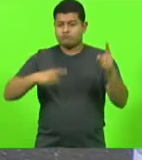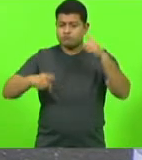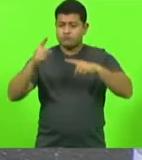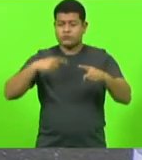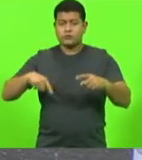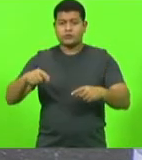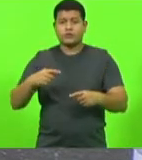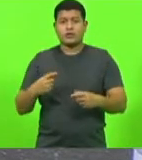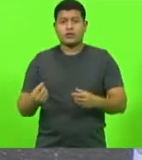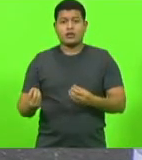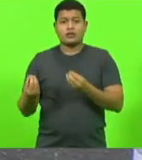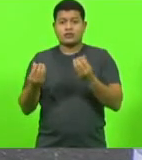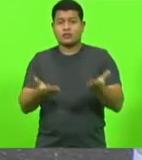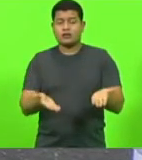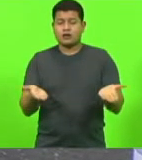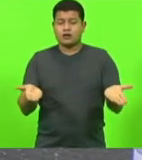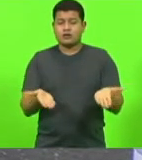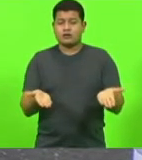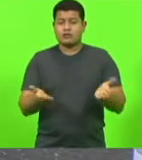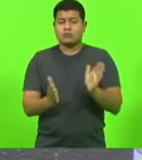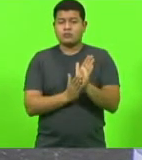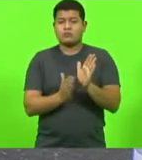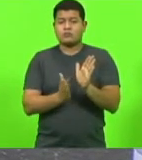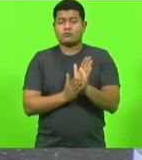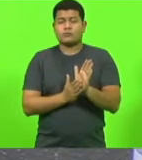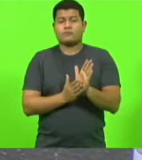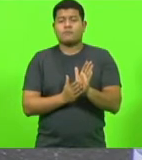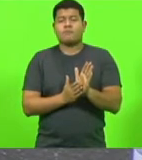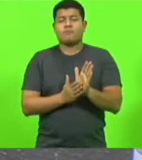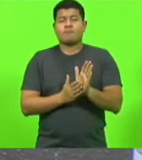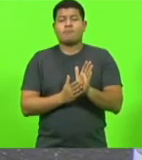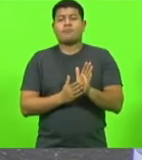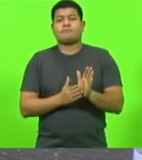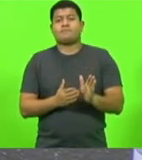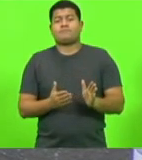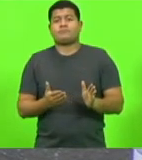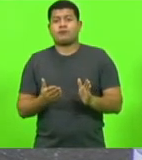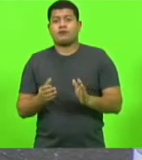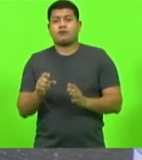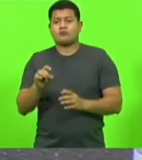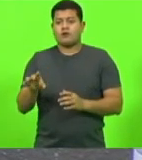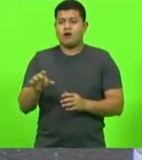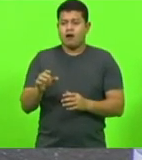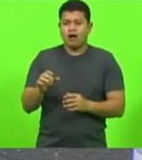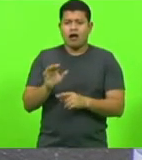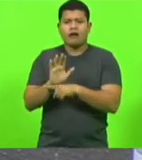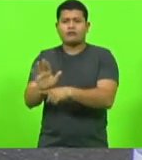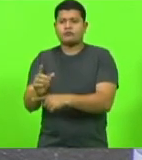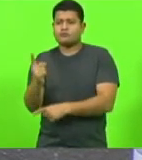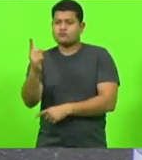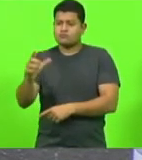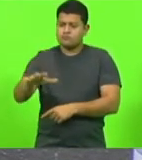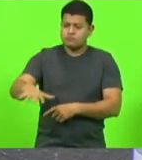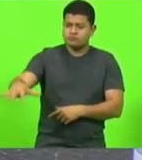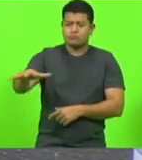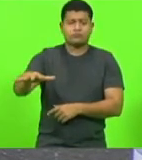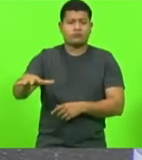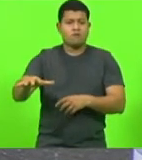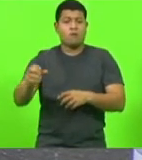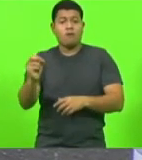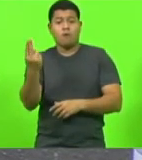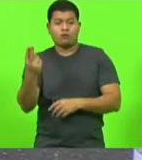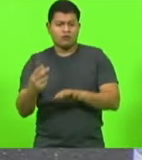que sirva não apenas para um setor ou para outro setor, mas que venha